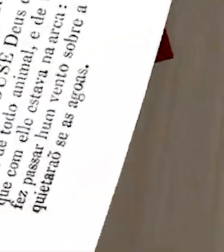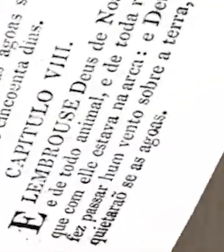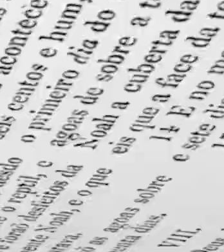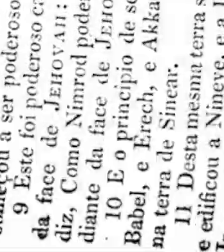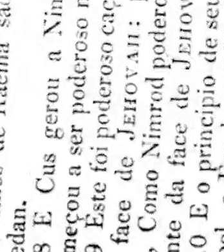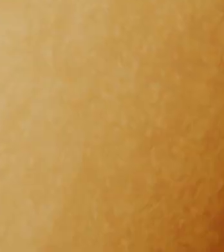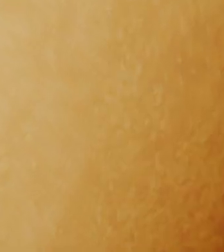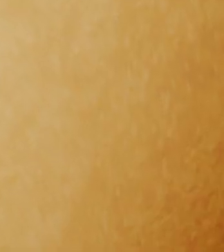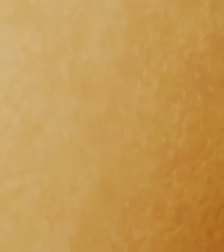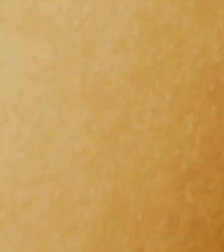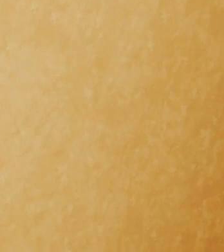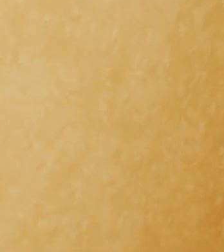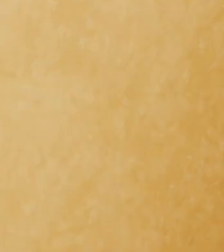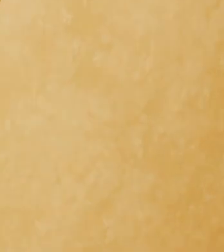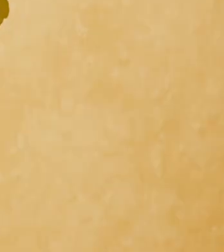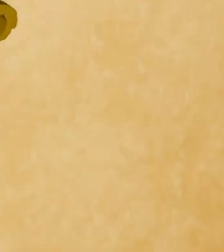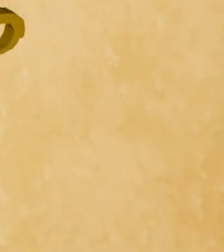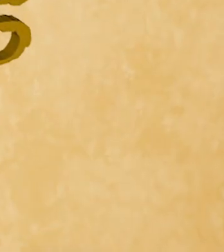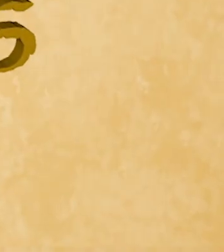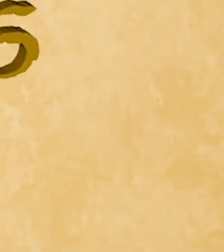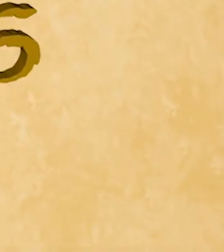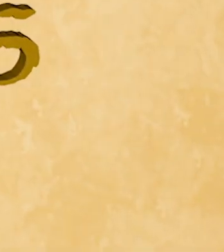TV Web Manaim apresenta